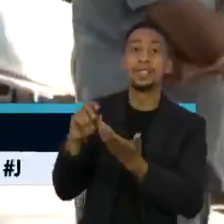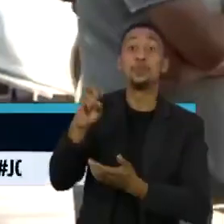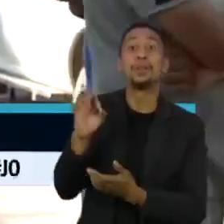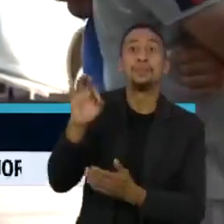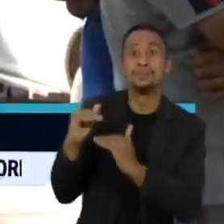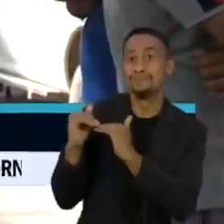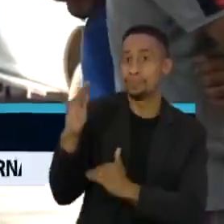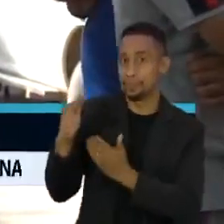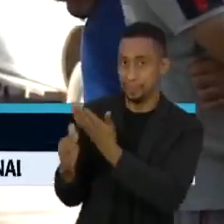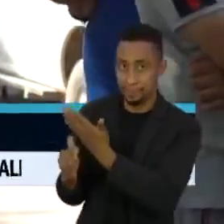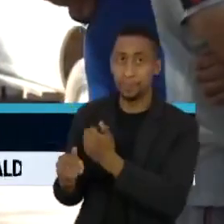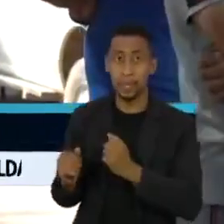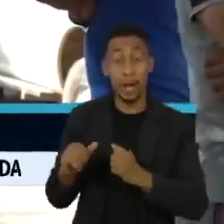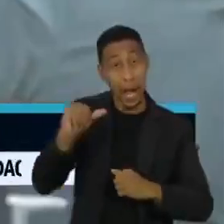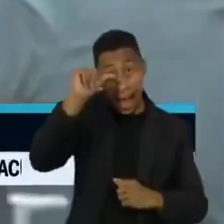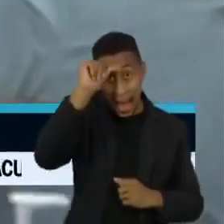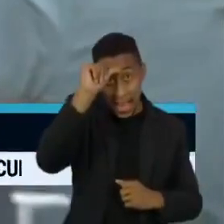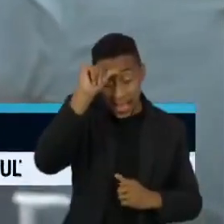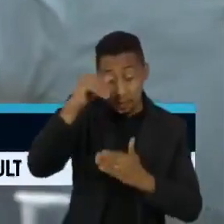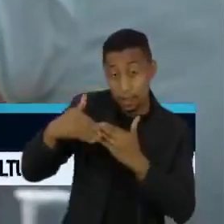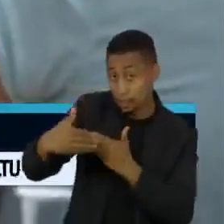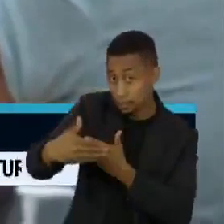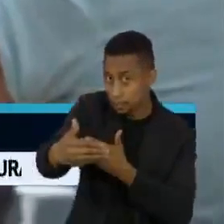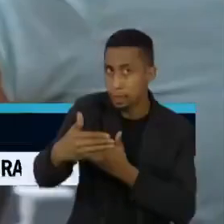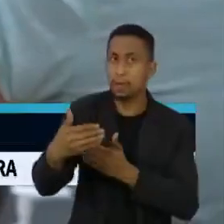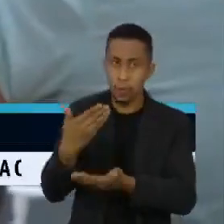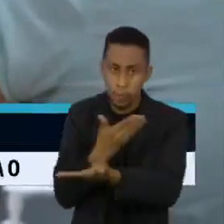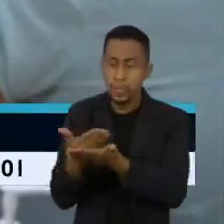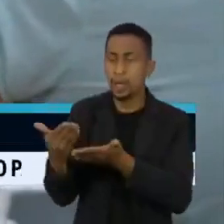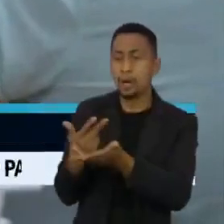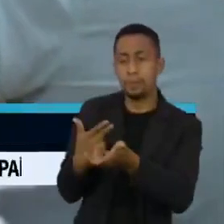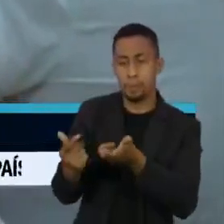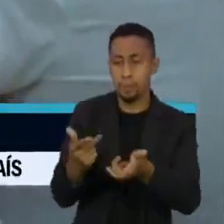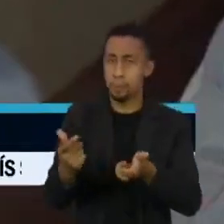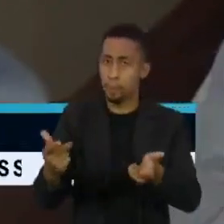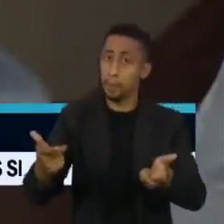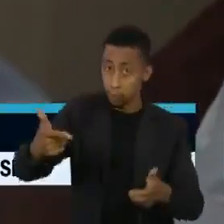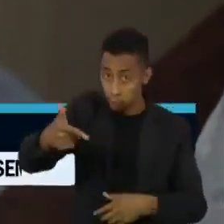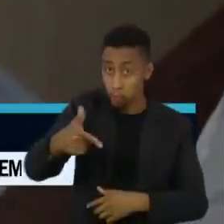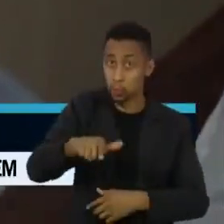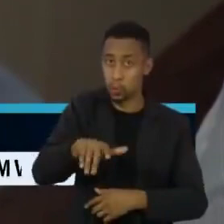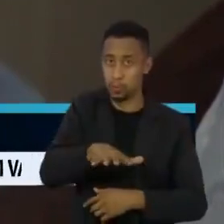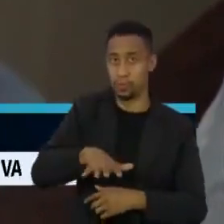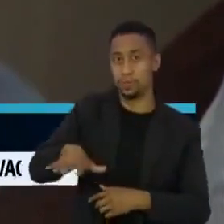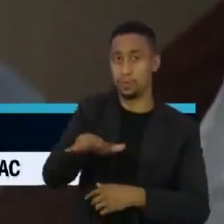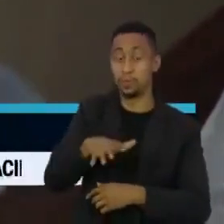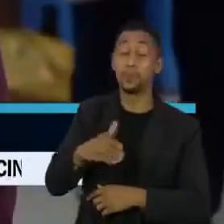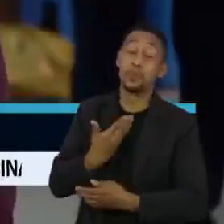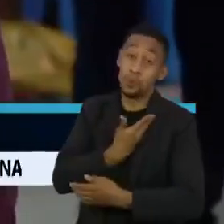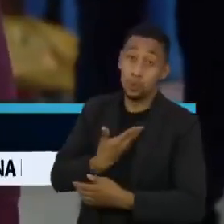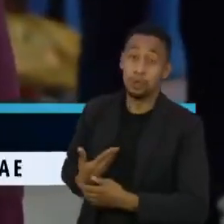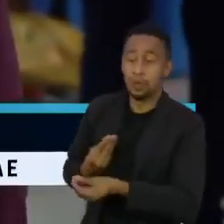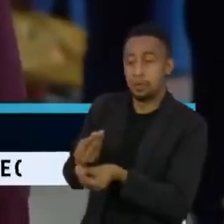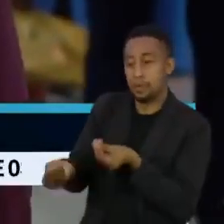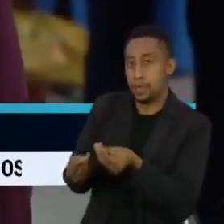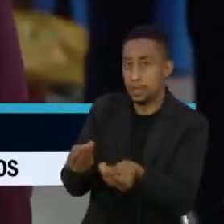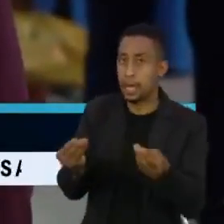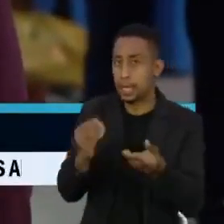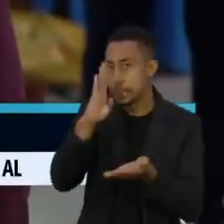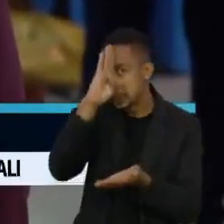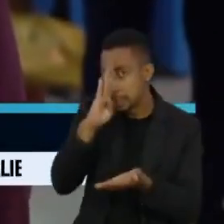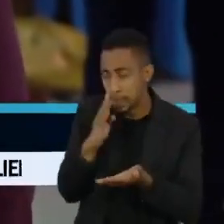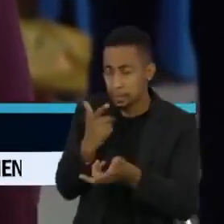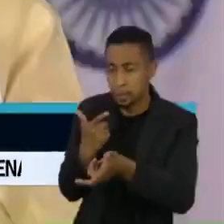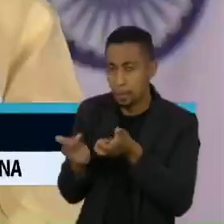escassez, a Índia vai retomar o controle da campanha de vacinação em massa no país. O governo vai fornecer doses gratuitas